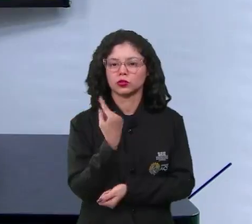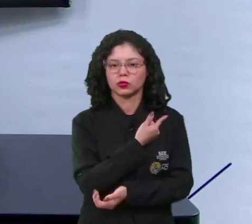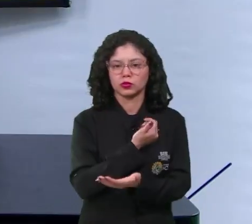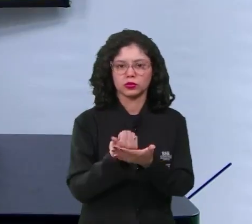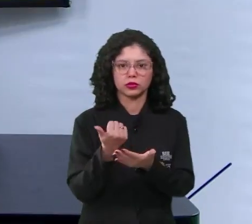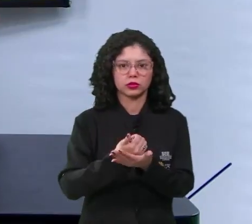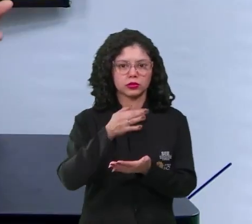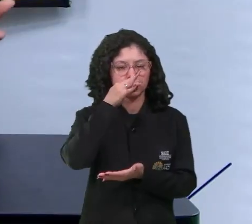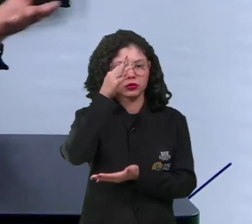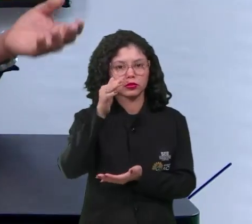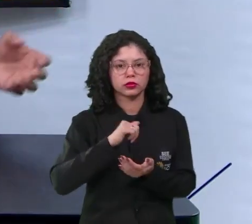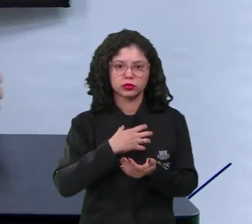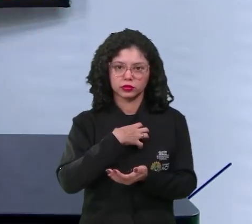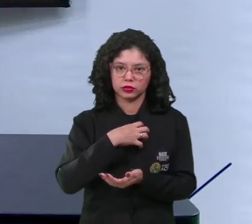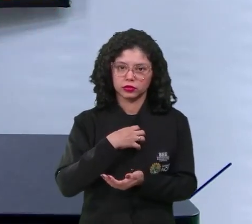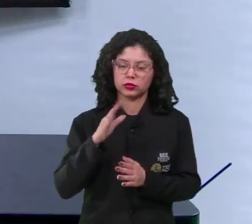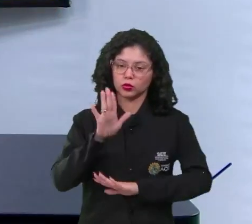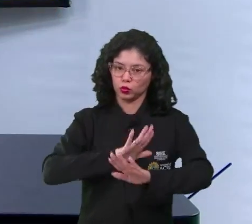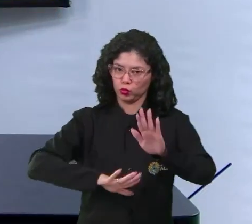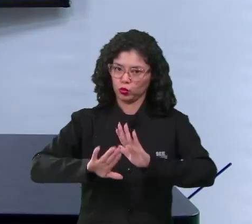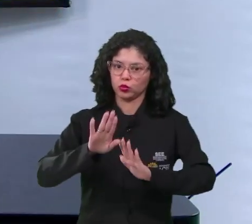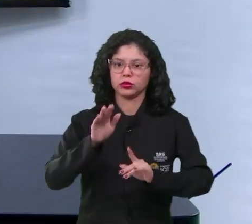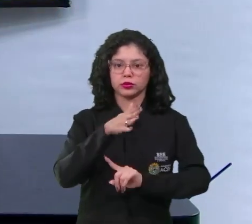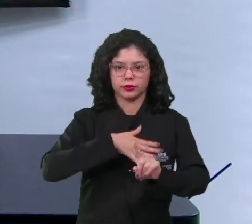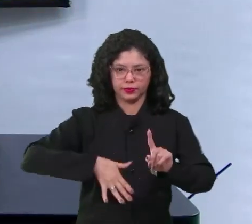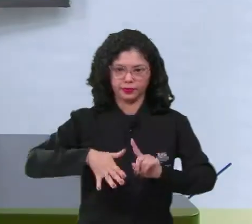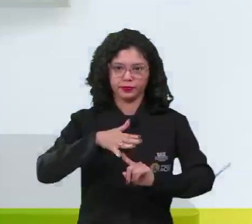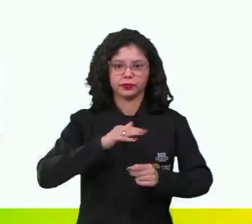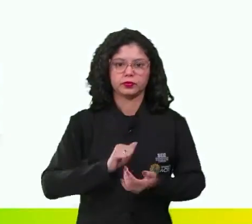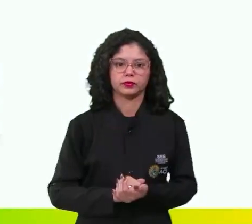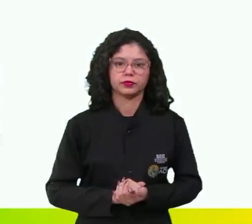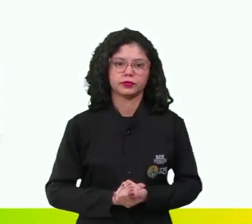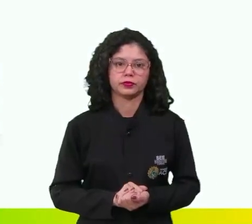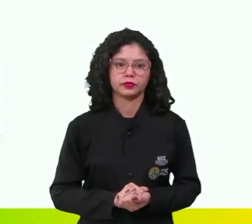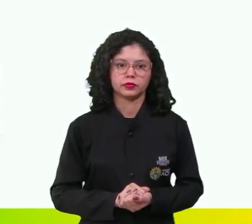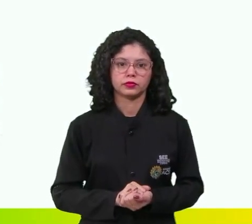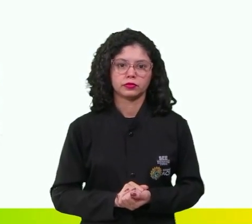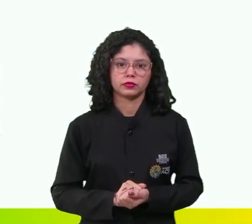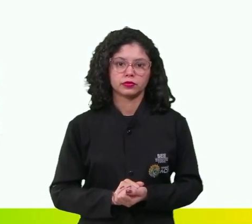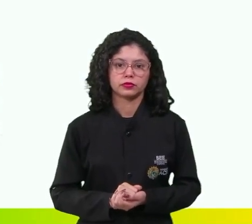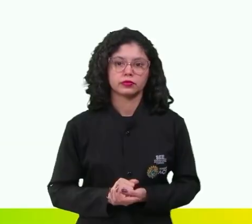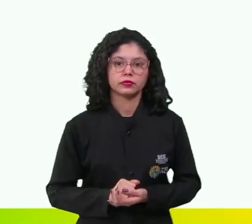no futuro, no sentido de preservar. Bom, então agora